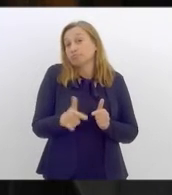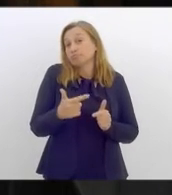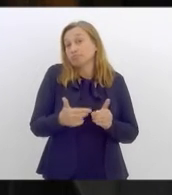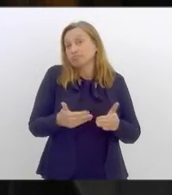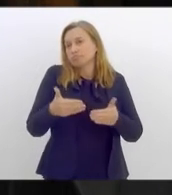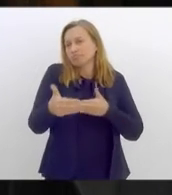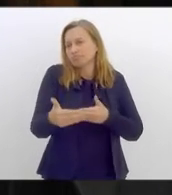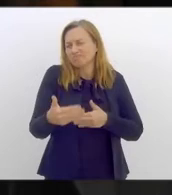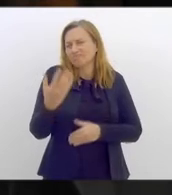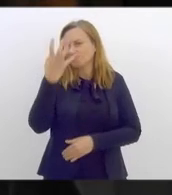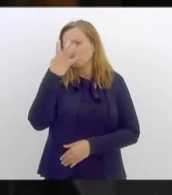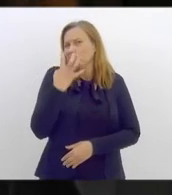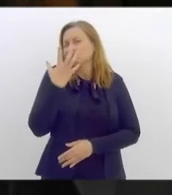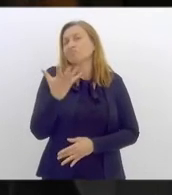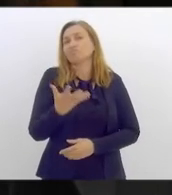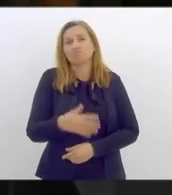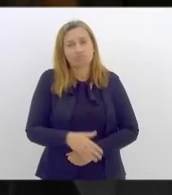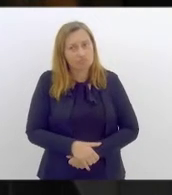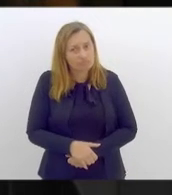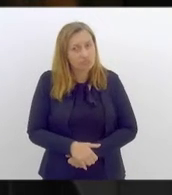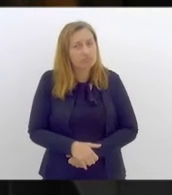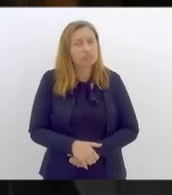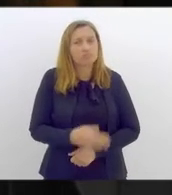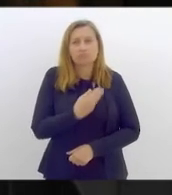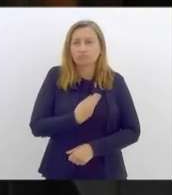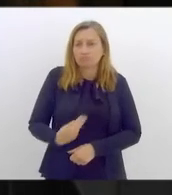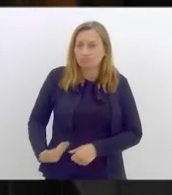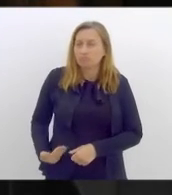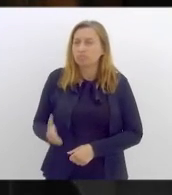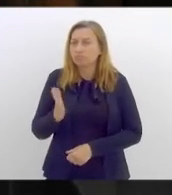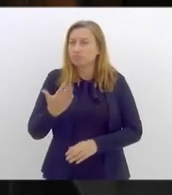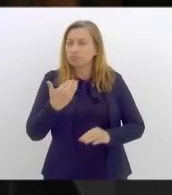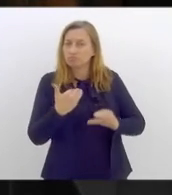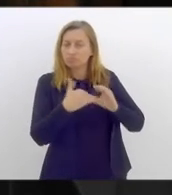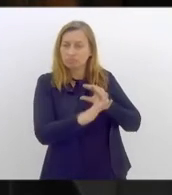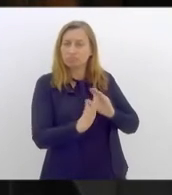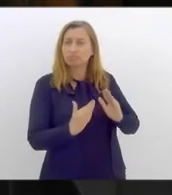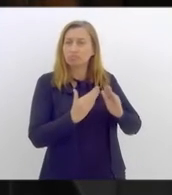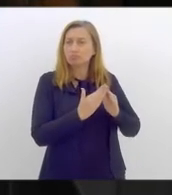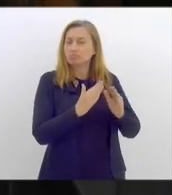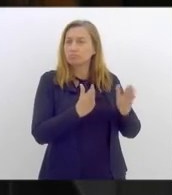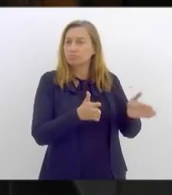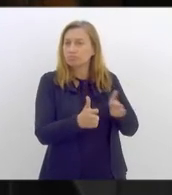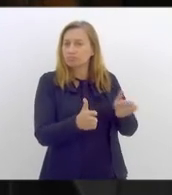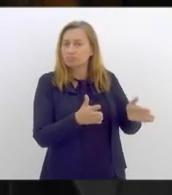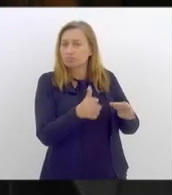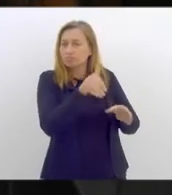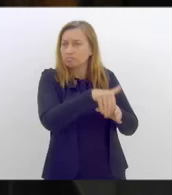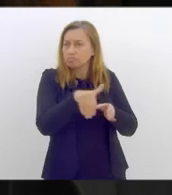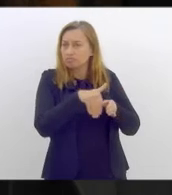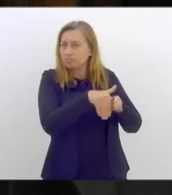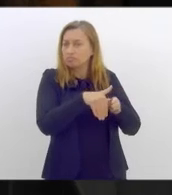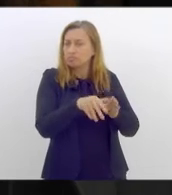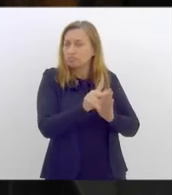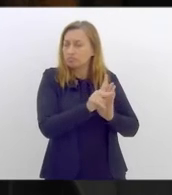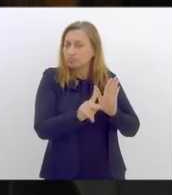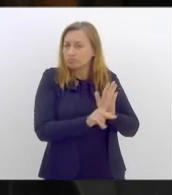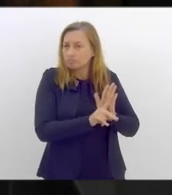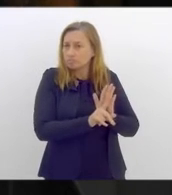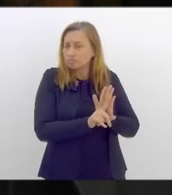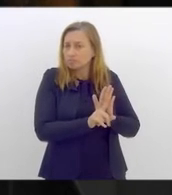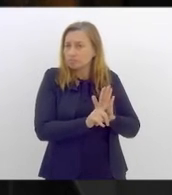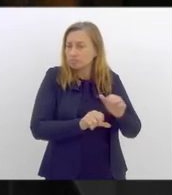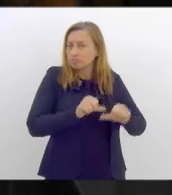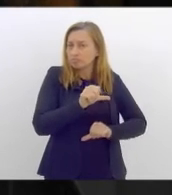sério Governador já mandou para sua casa em período eleitoral projé de lei para